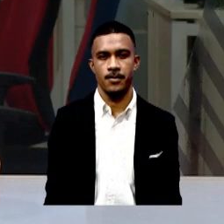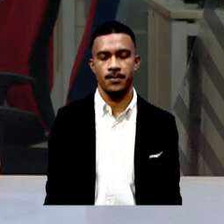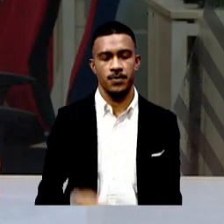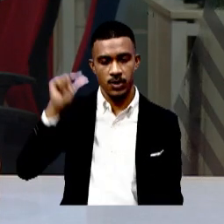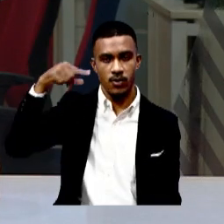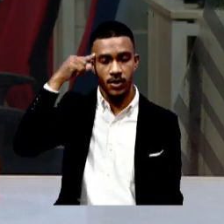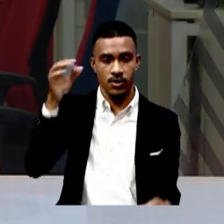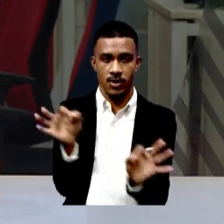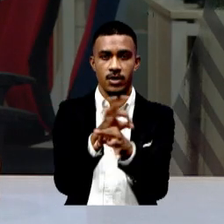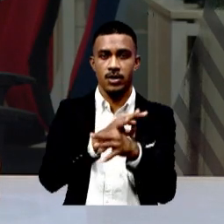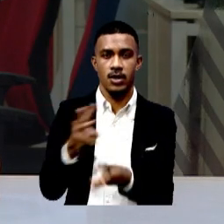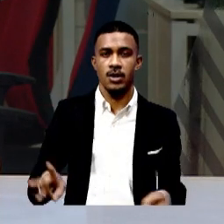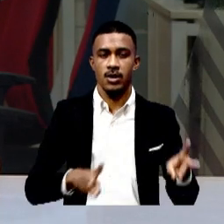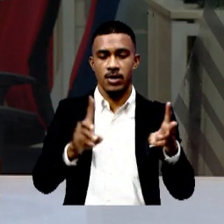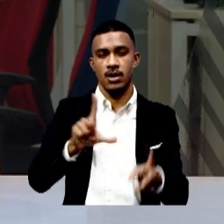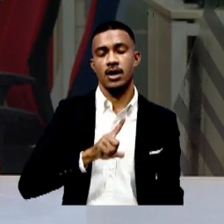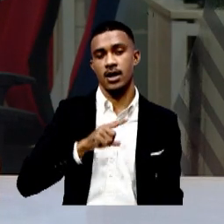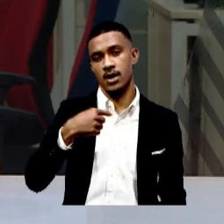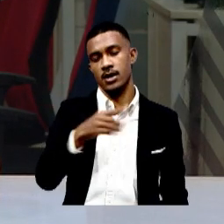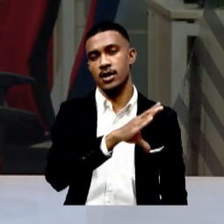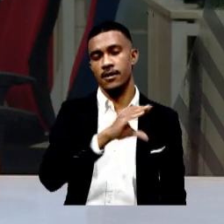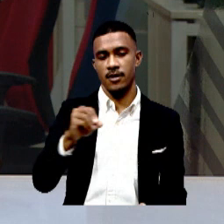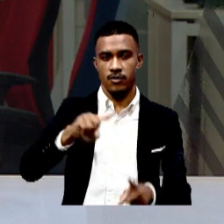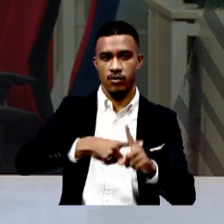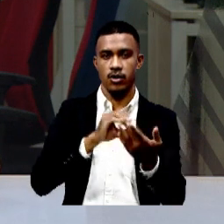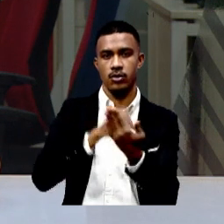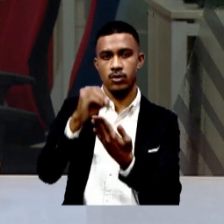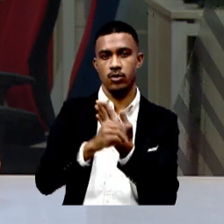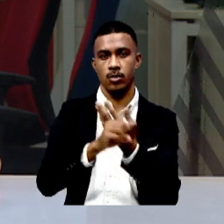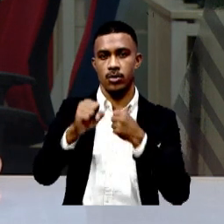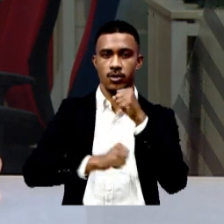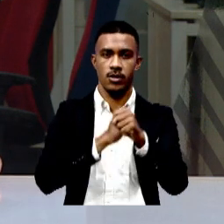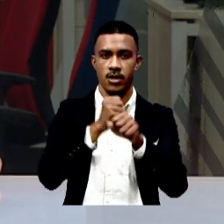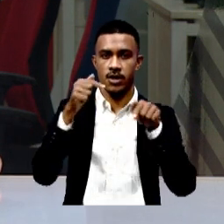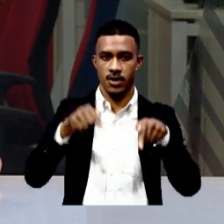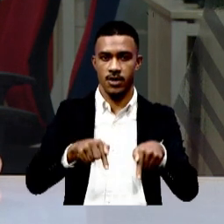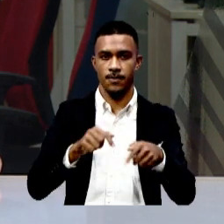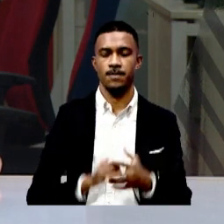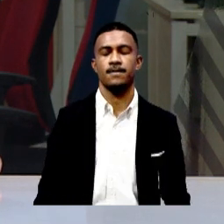Governo se adestrar a ligação Laga Bagia e a Fula em outubro, Tinané.